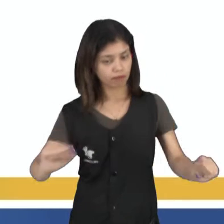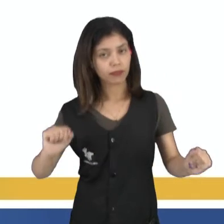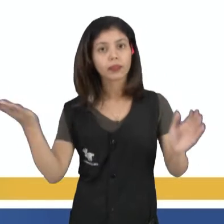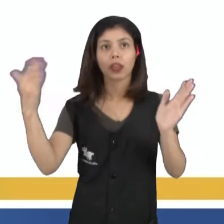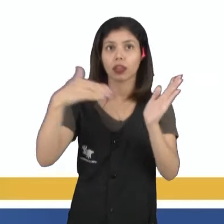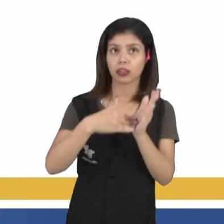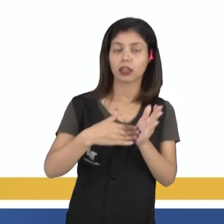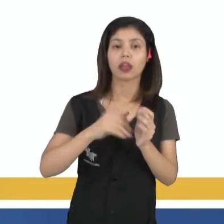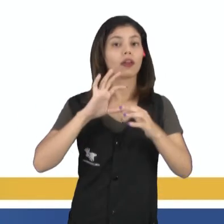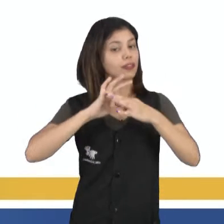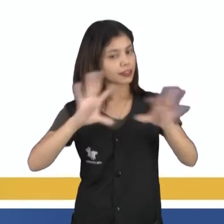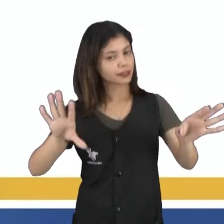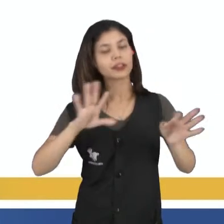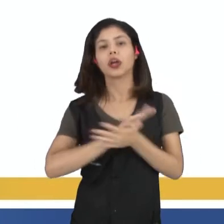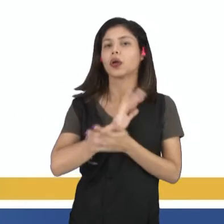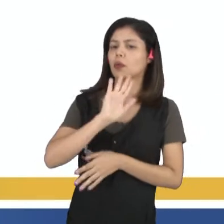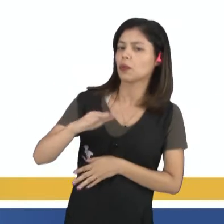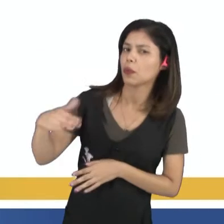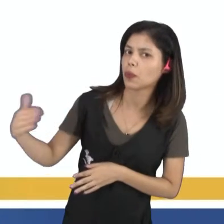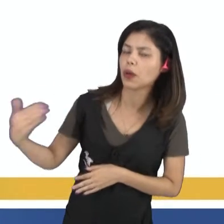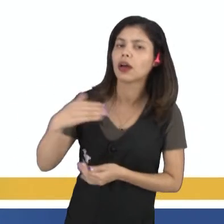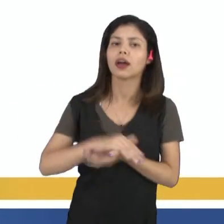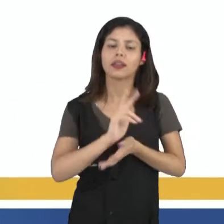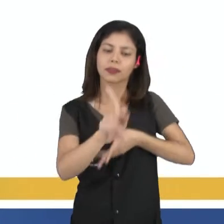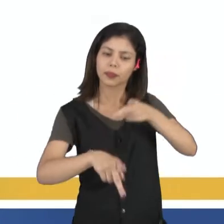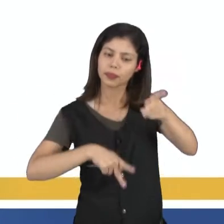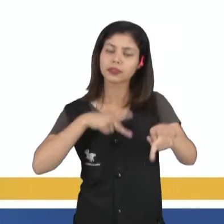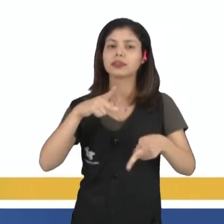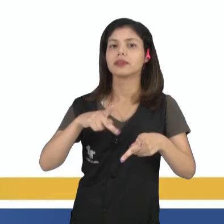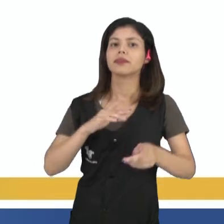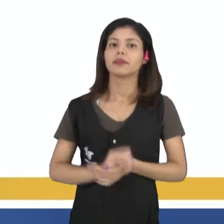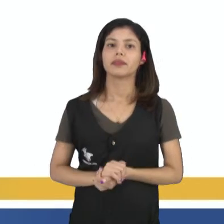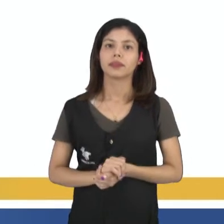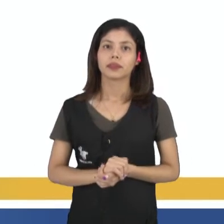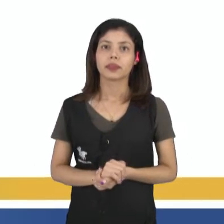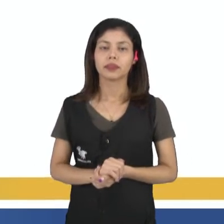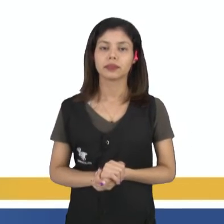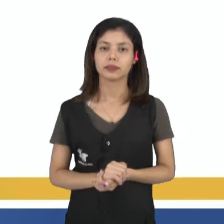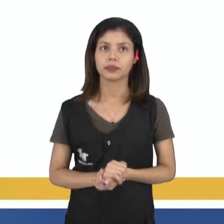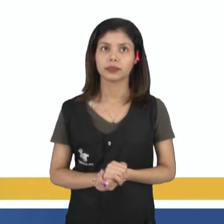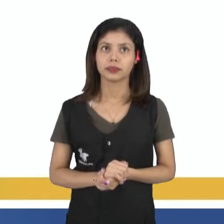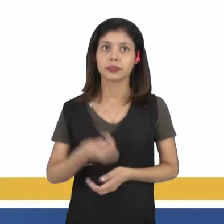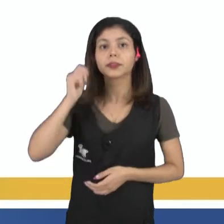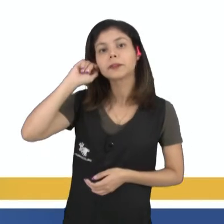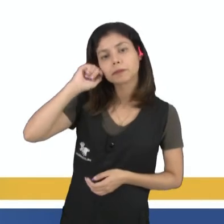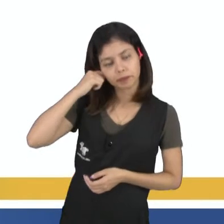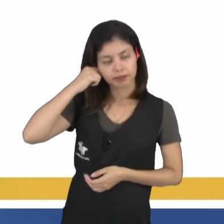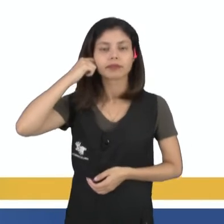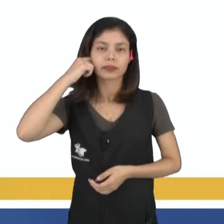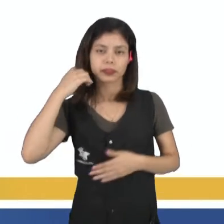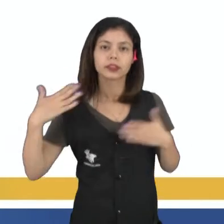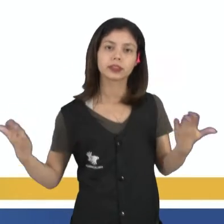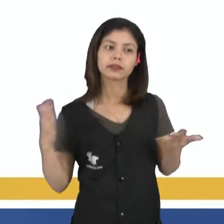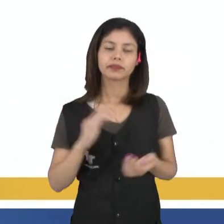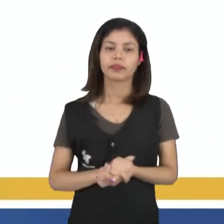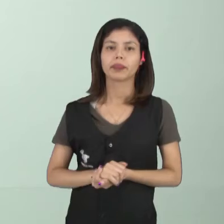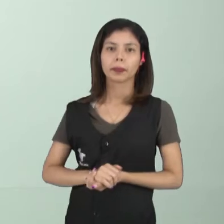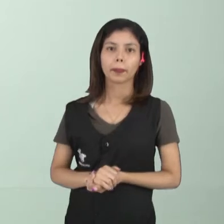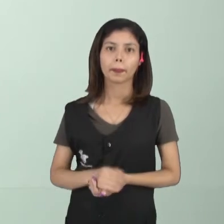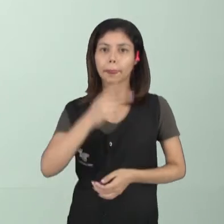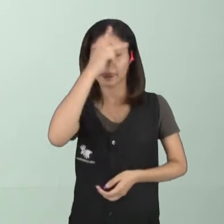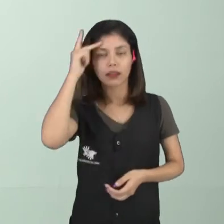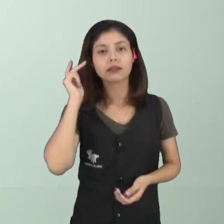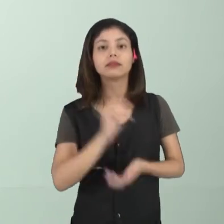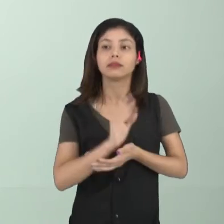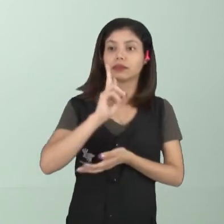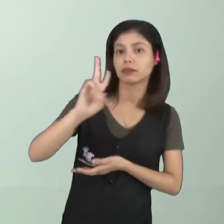escravo para o trabalho livre né quando então essas populações elas populações negras Negra ela